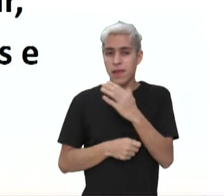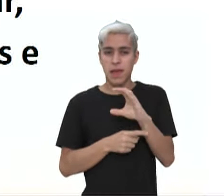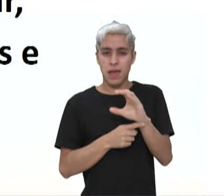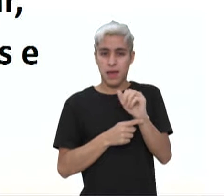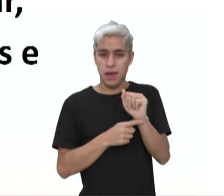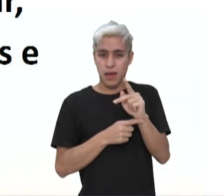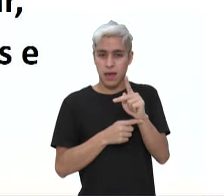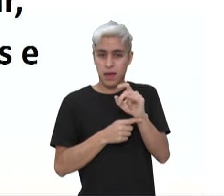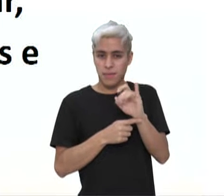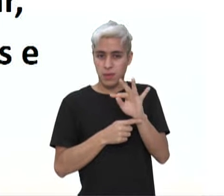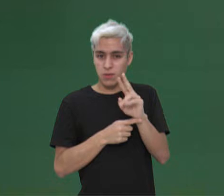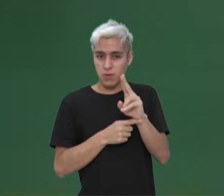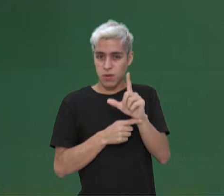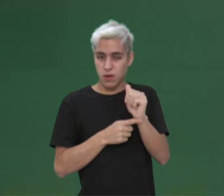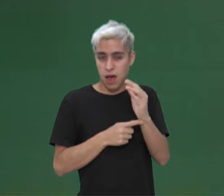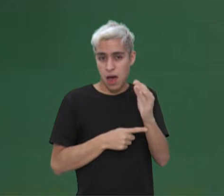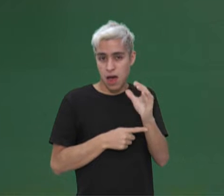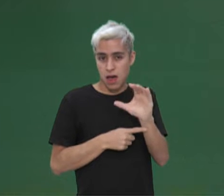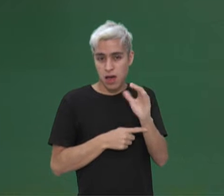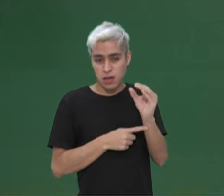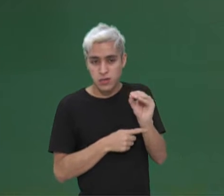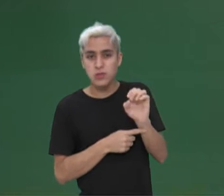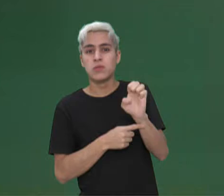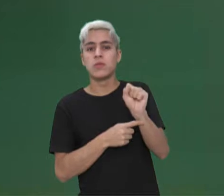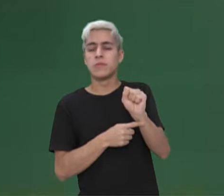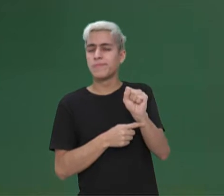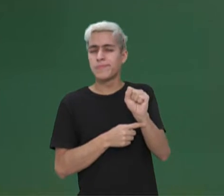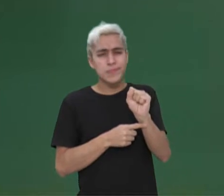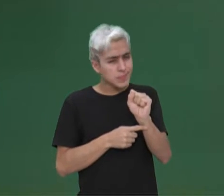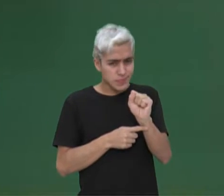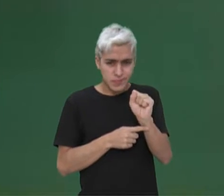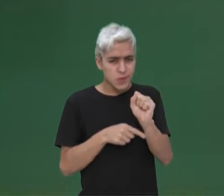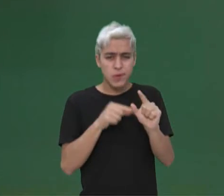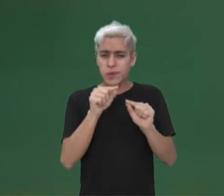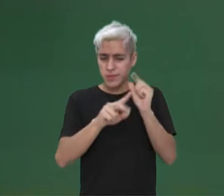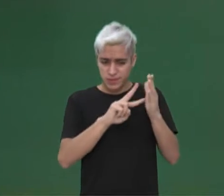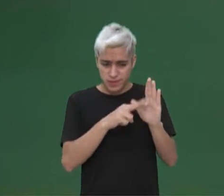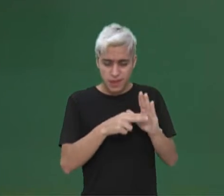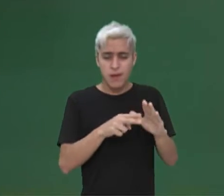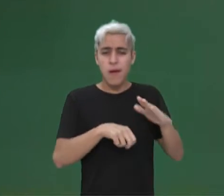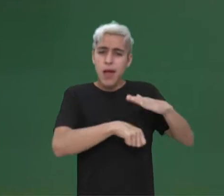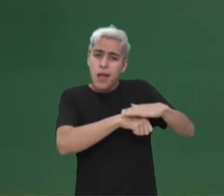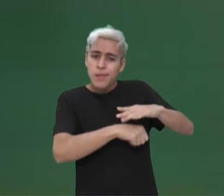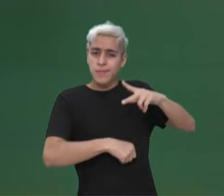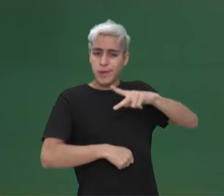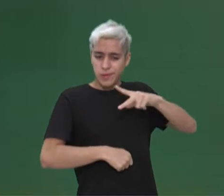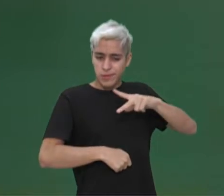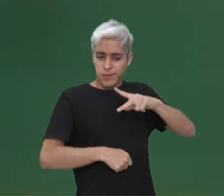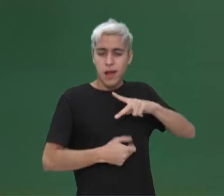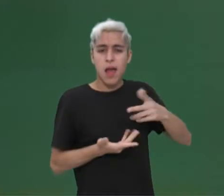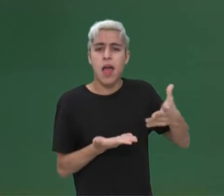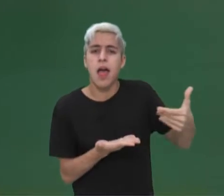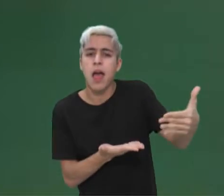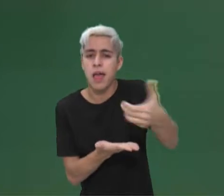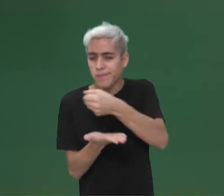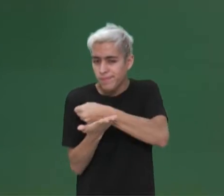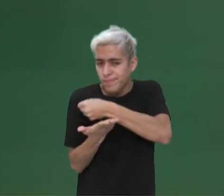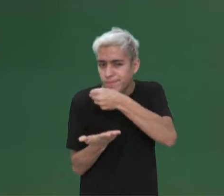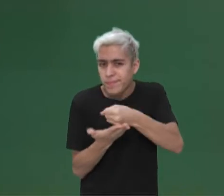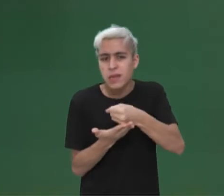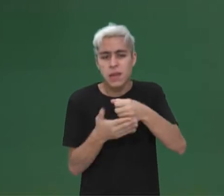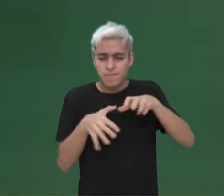capitulações. E repara que eu grifei essas duas expressões, iniciativa particular e capitulações. Contratos